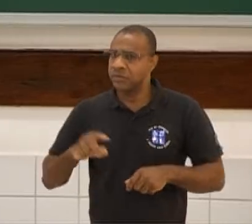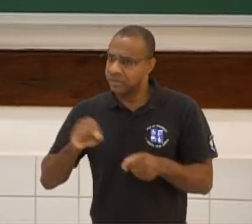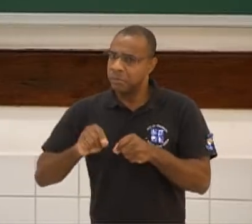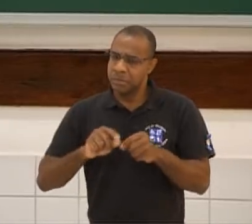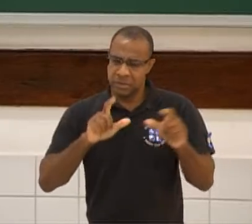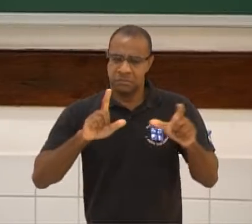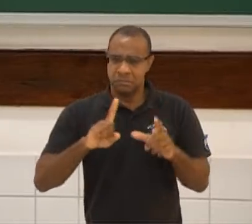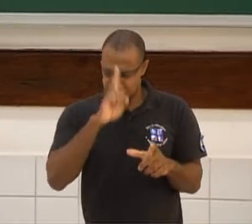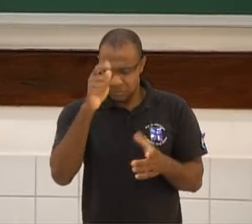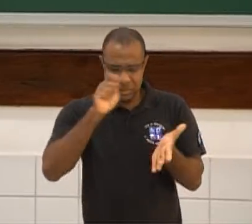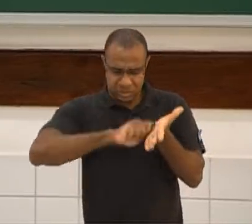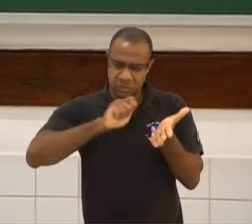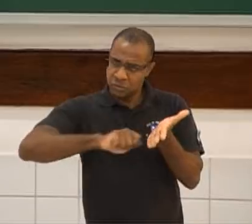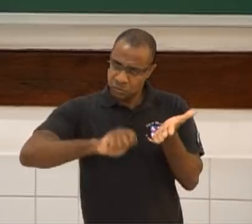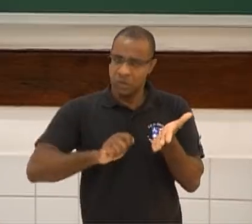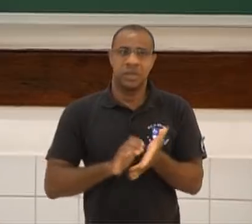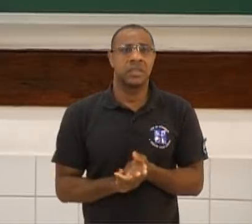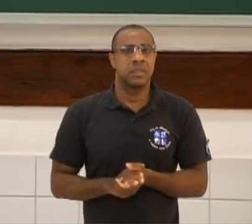budista, né,